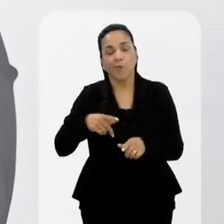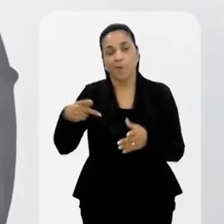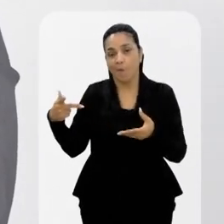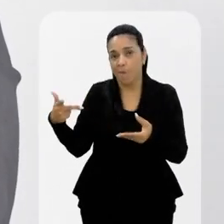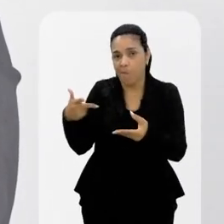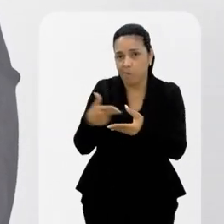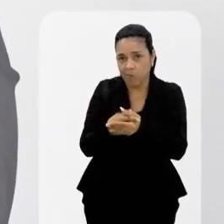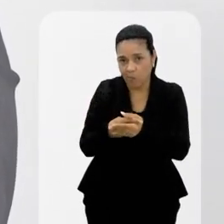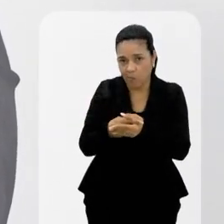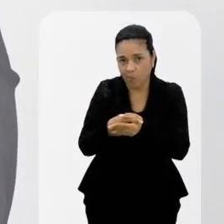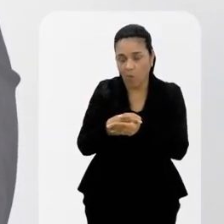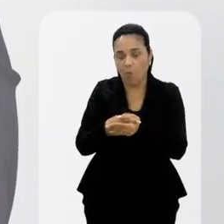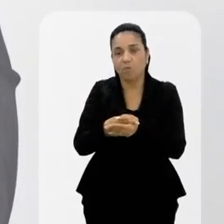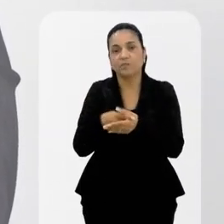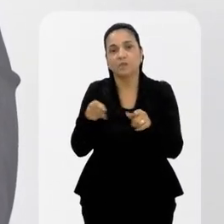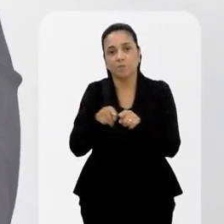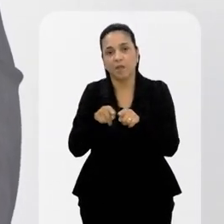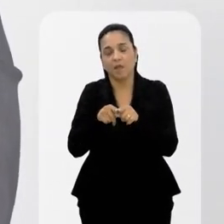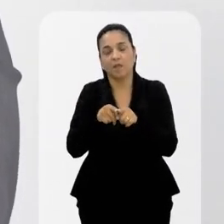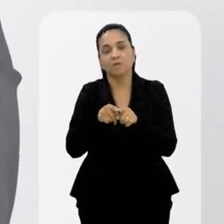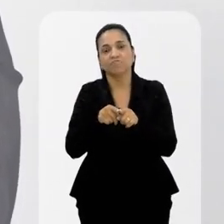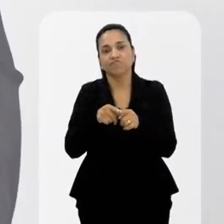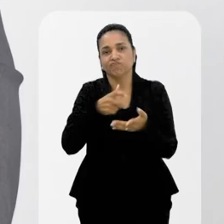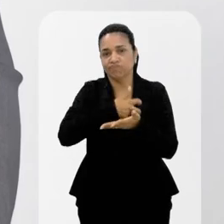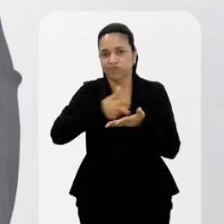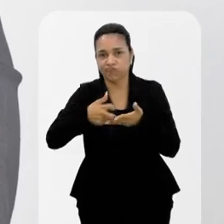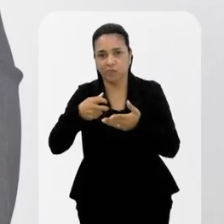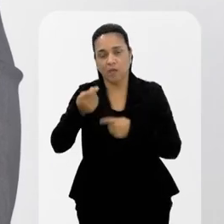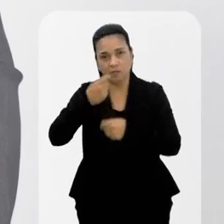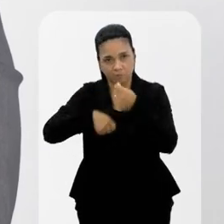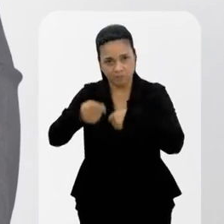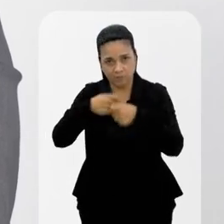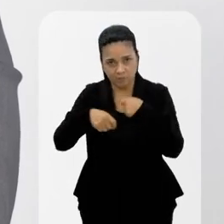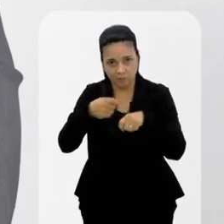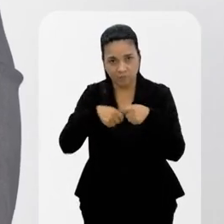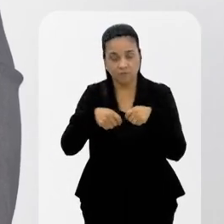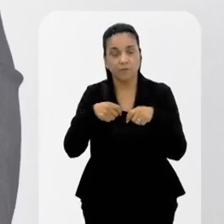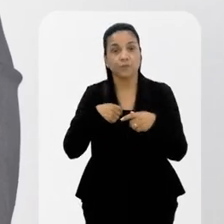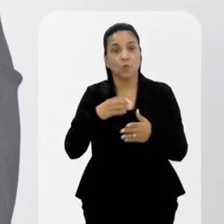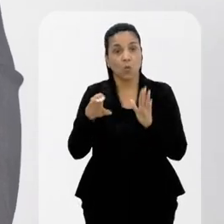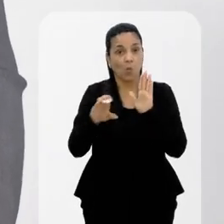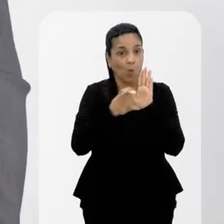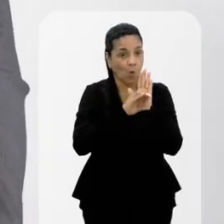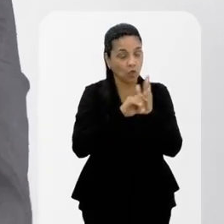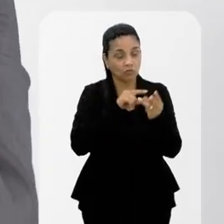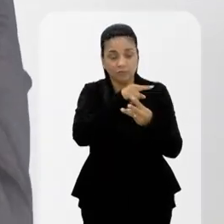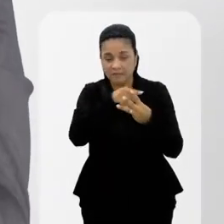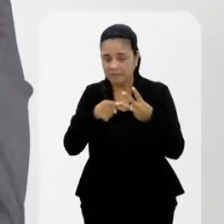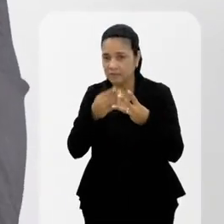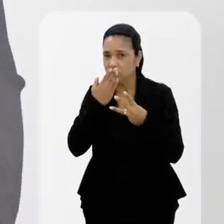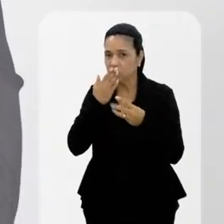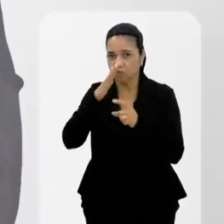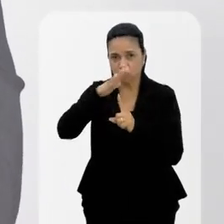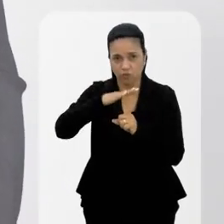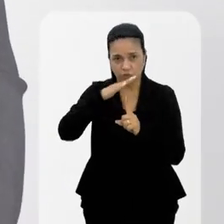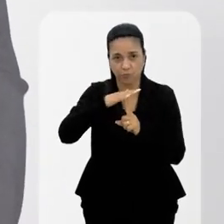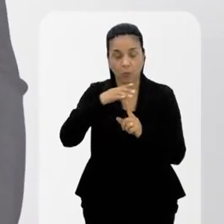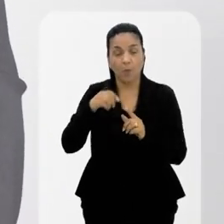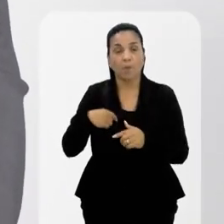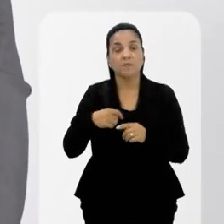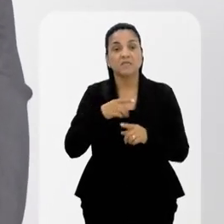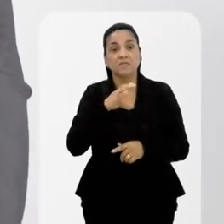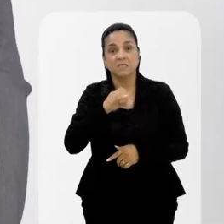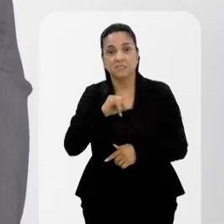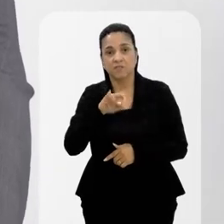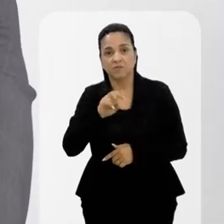caso dos PROCONs, a sanção administrativa. Então, veja bem, o nosso Código de Consumidor ele estabelece três tipos de sanções: a civil,